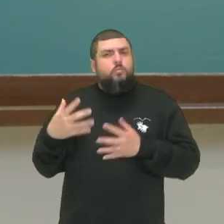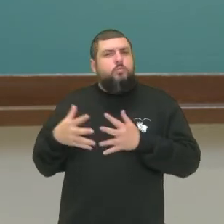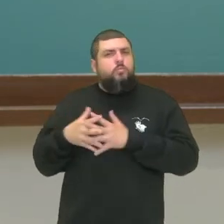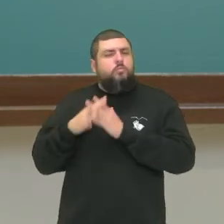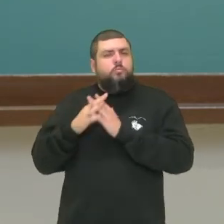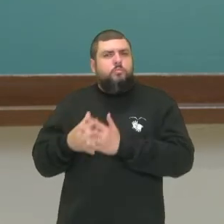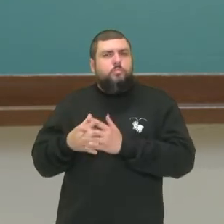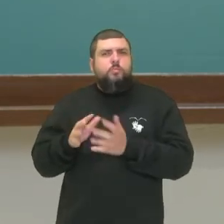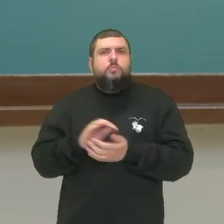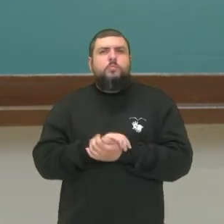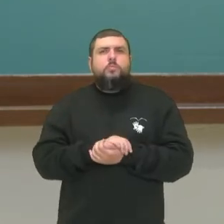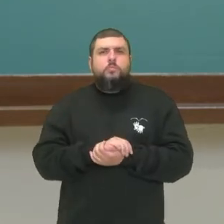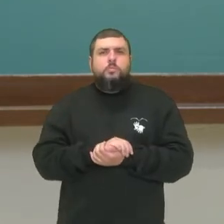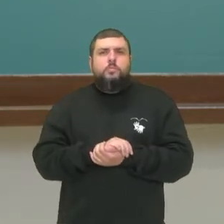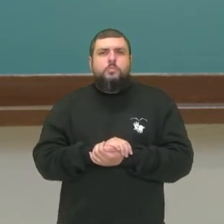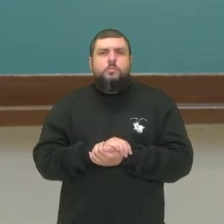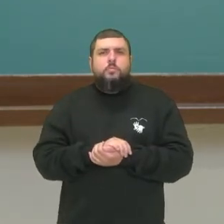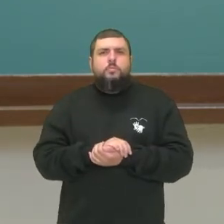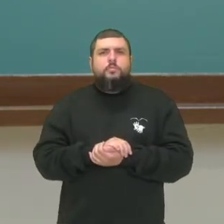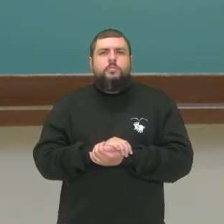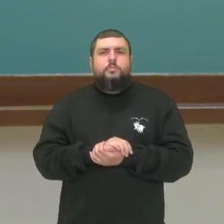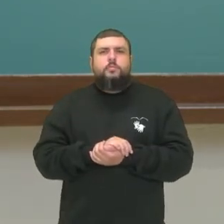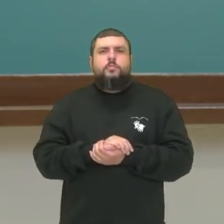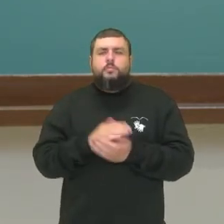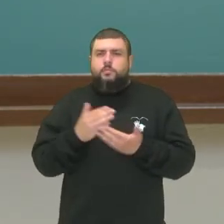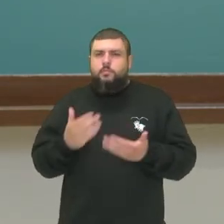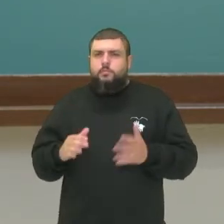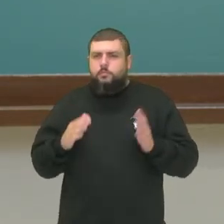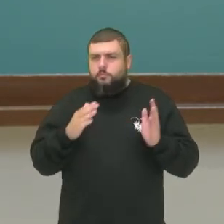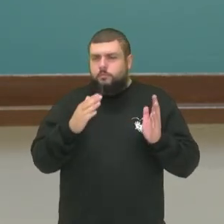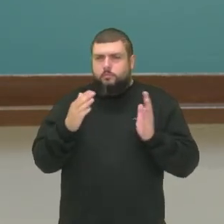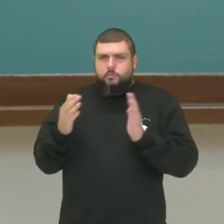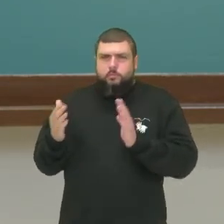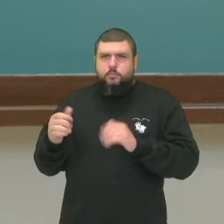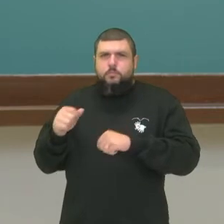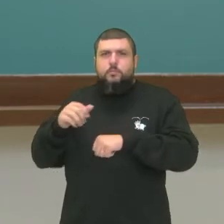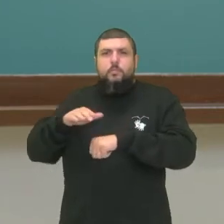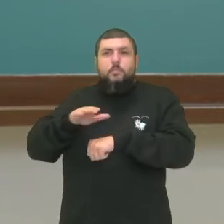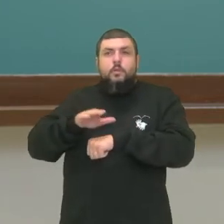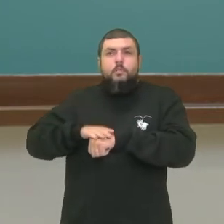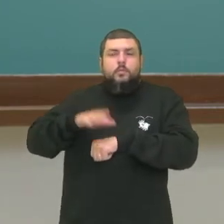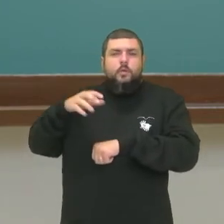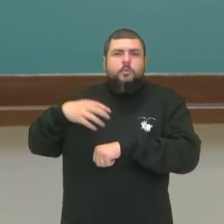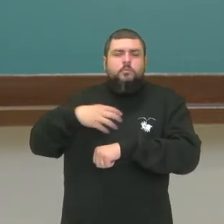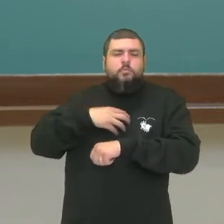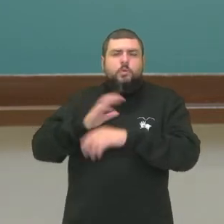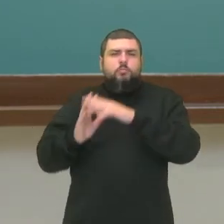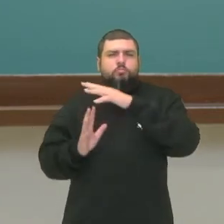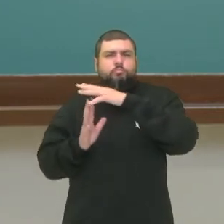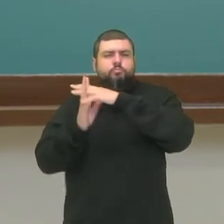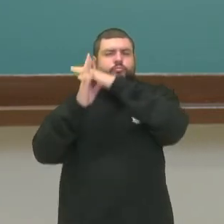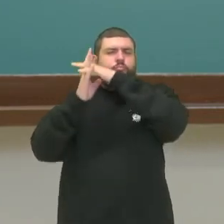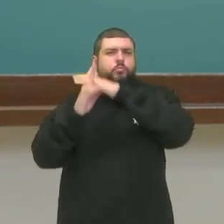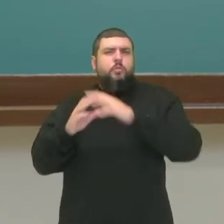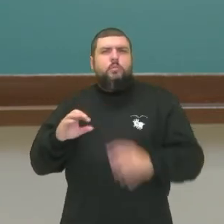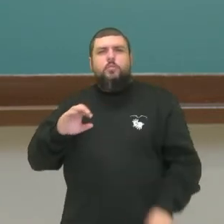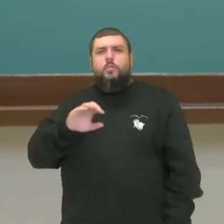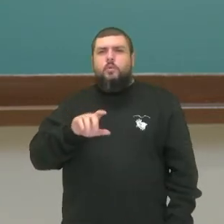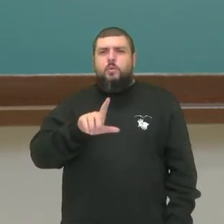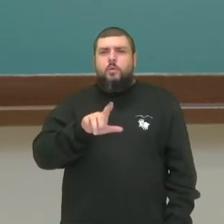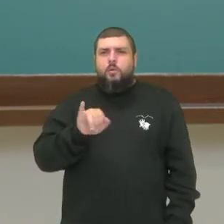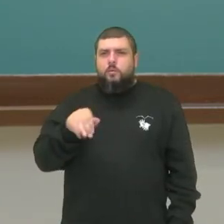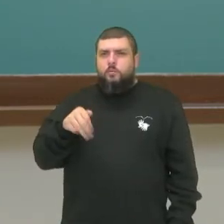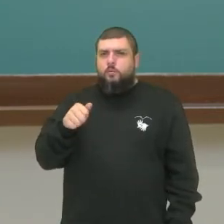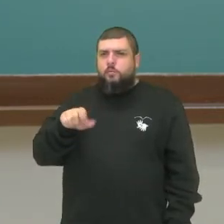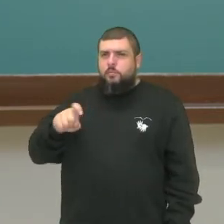Então, nessa perspectiva, o momento de maior tensão do conto é chamado de clímax. Além disso, embora